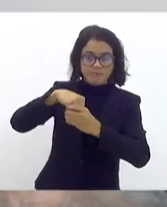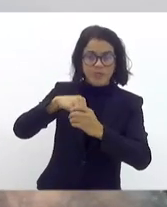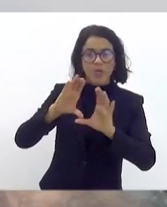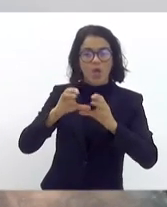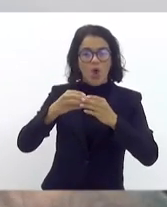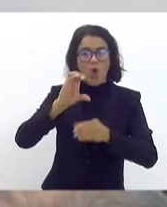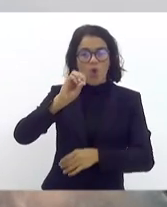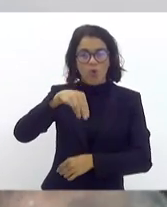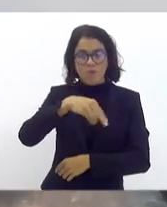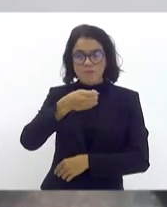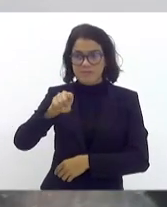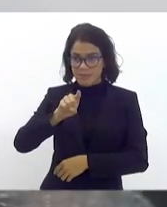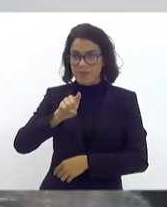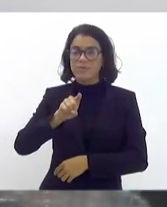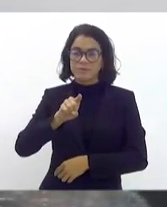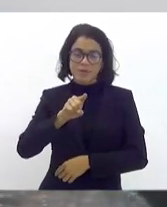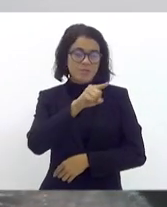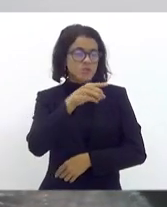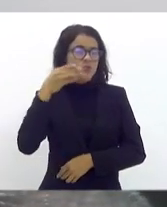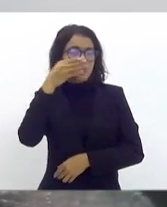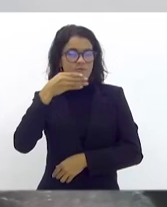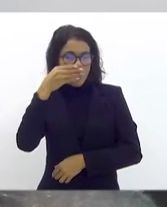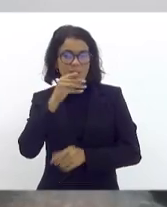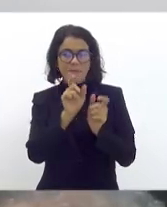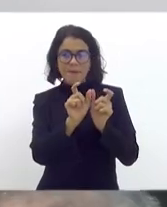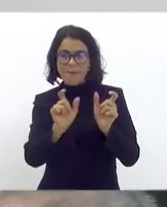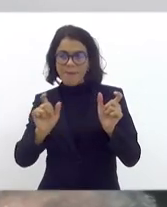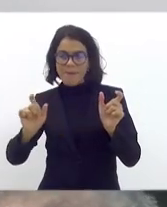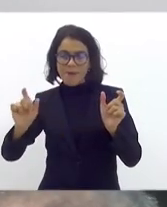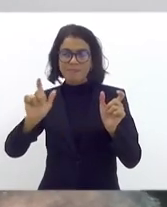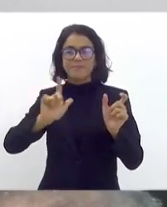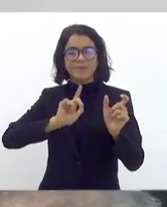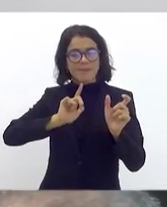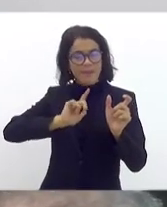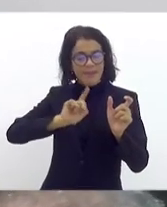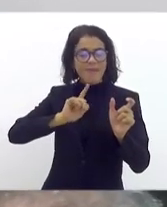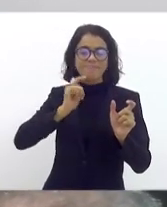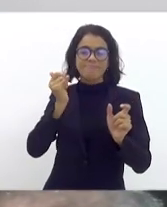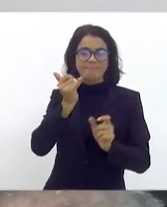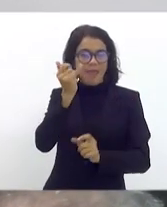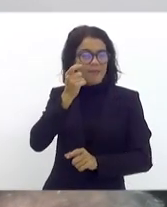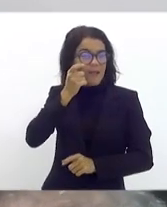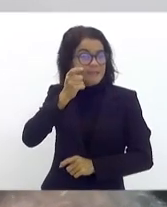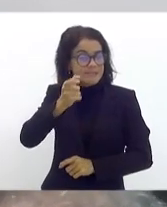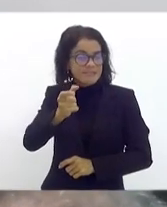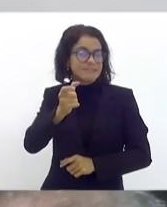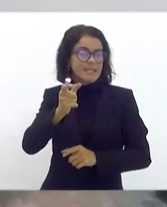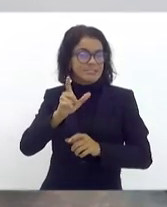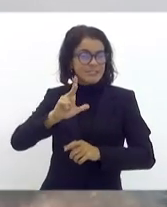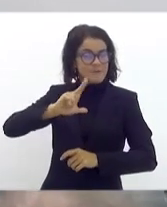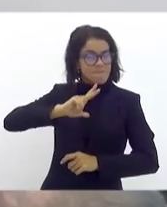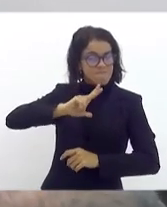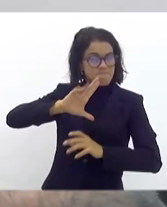haja vista a sua fala, tem certas questões que eu acho que seriam interessantes a gente debater em privado,